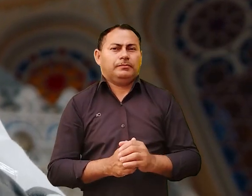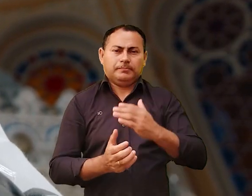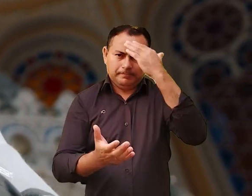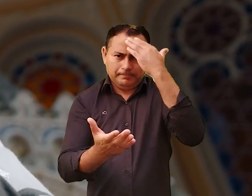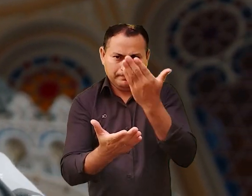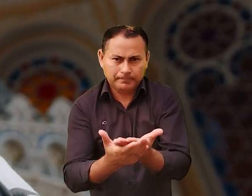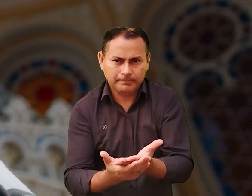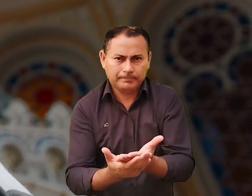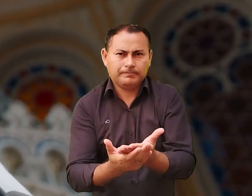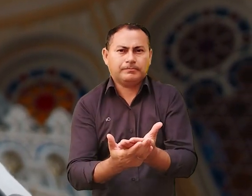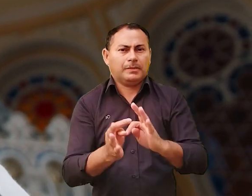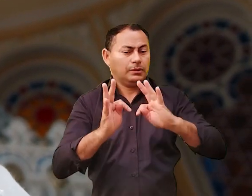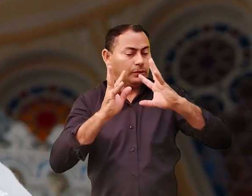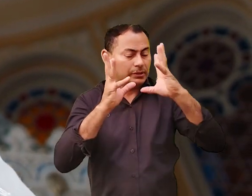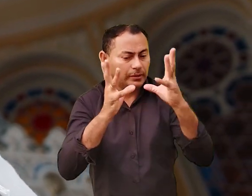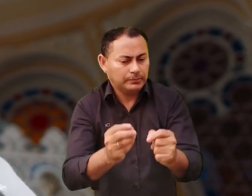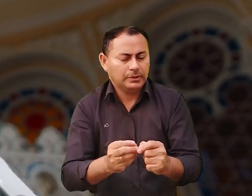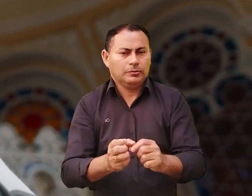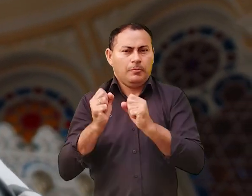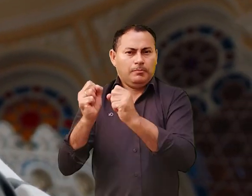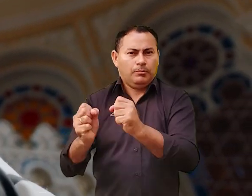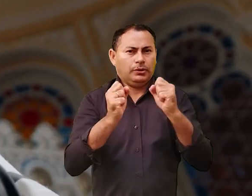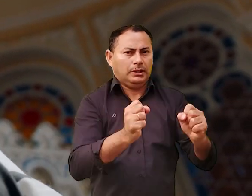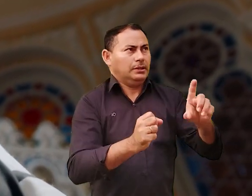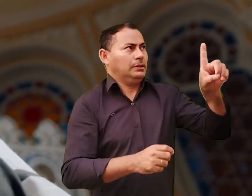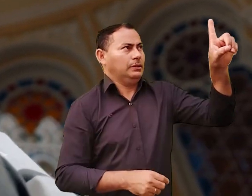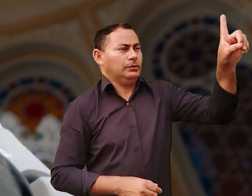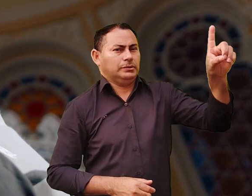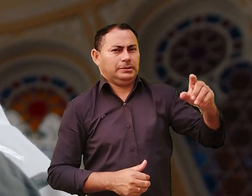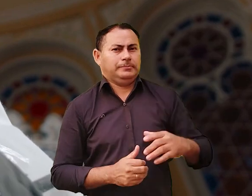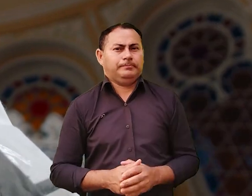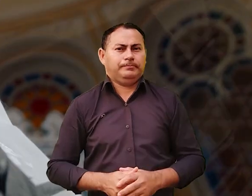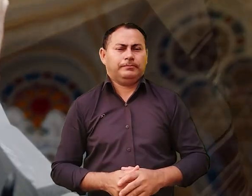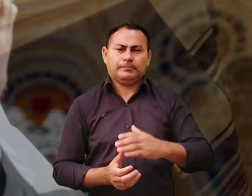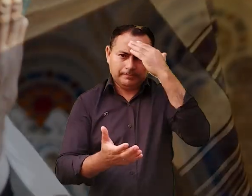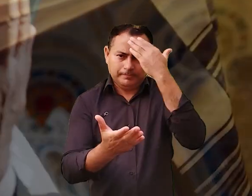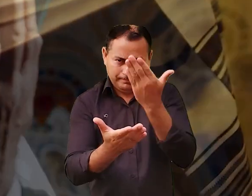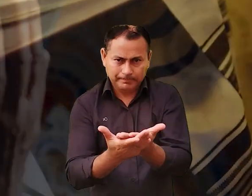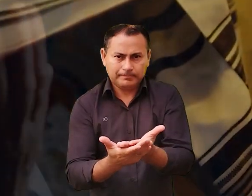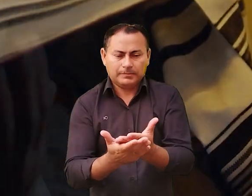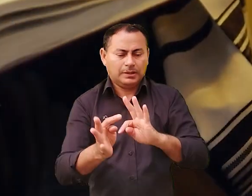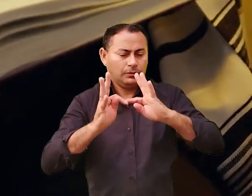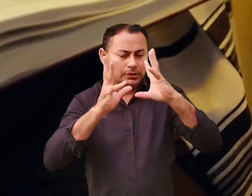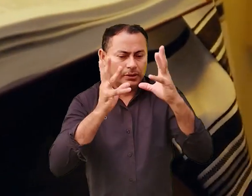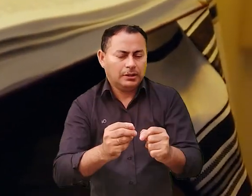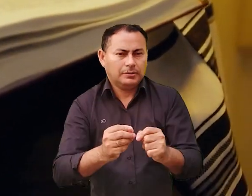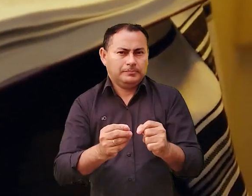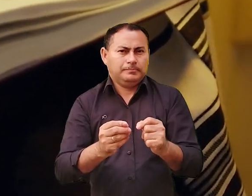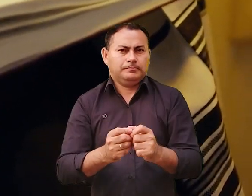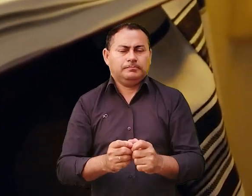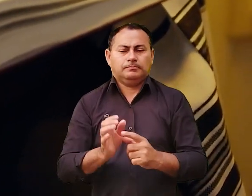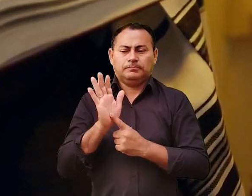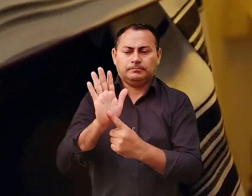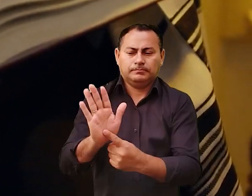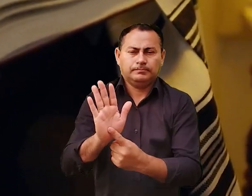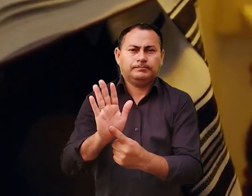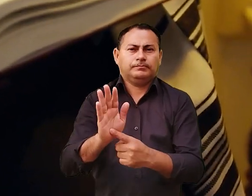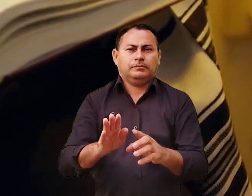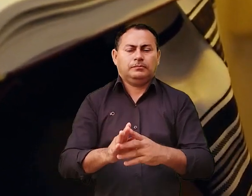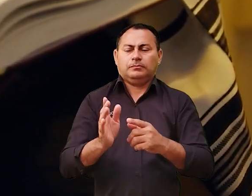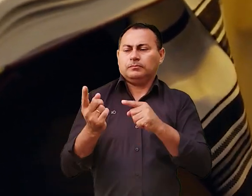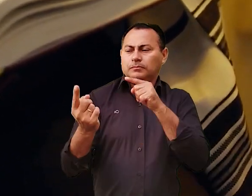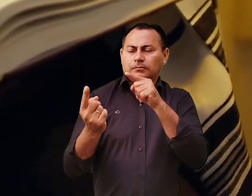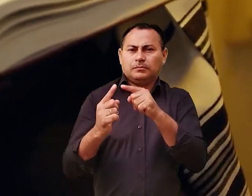Eles acreditavam totalmente no poder de Deus. Eles acreditavam totalmente na providência